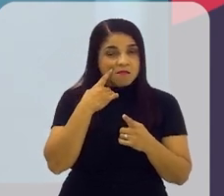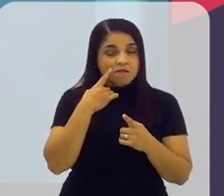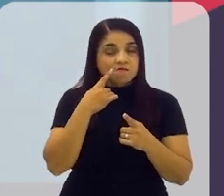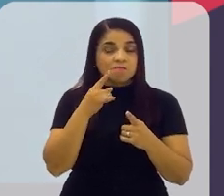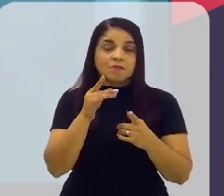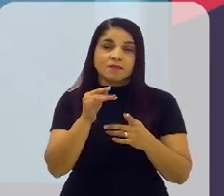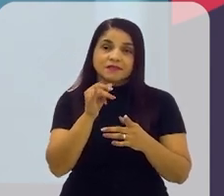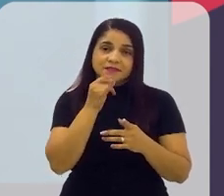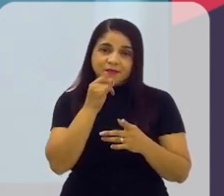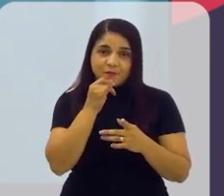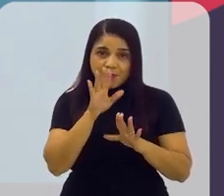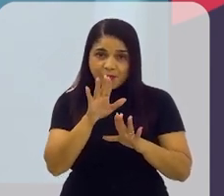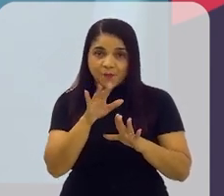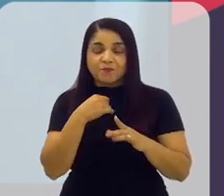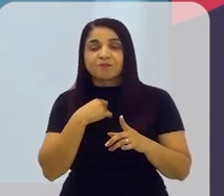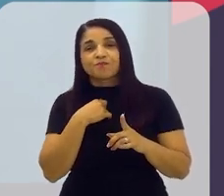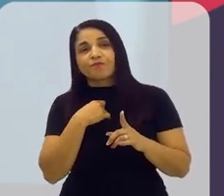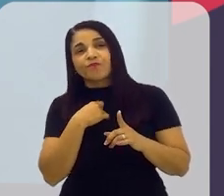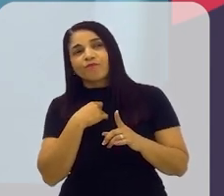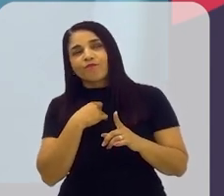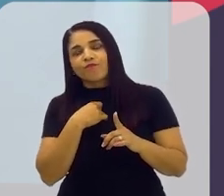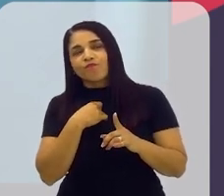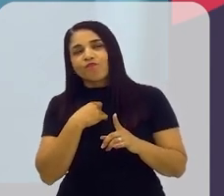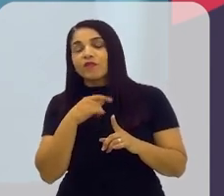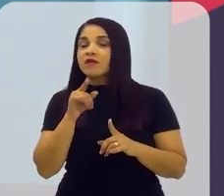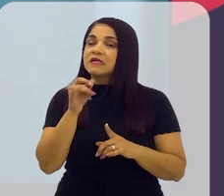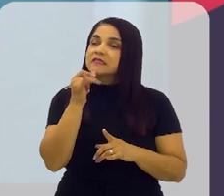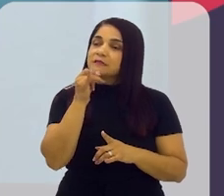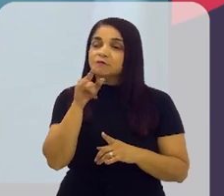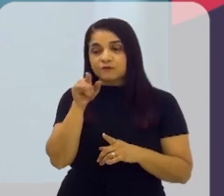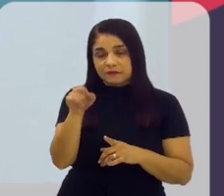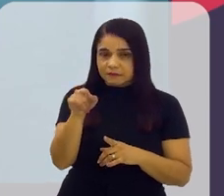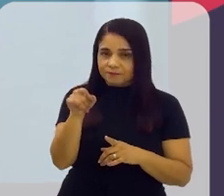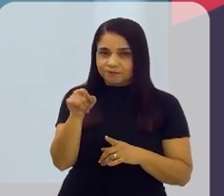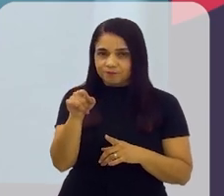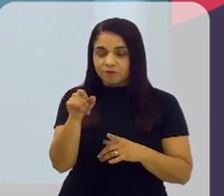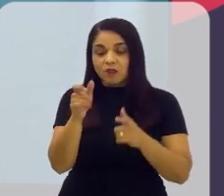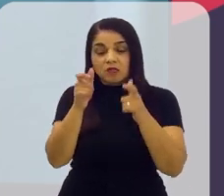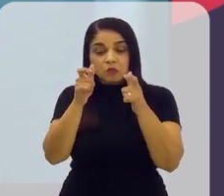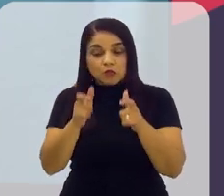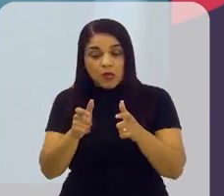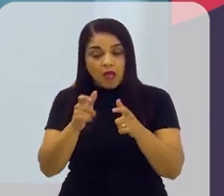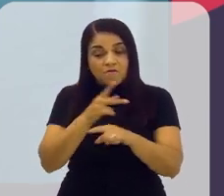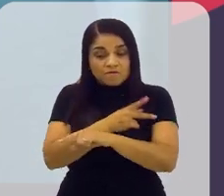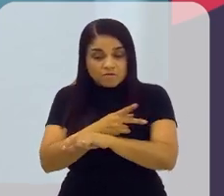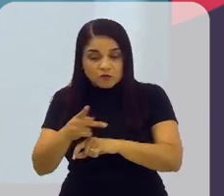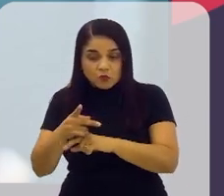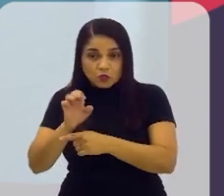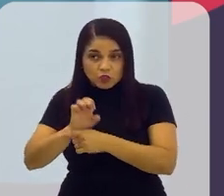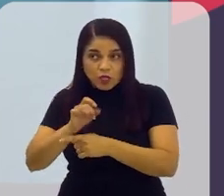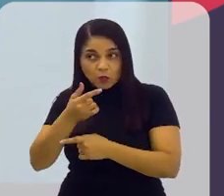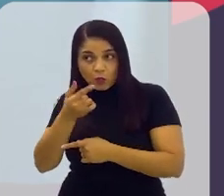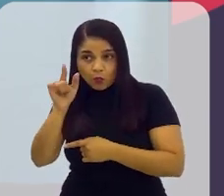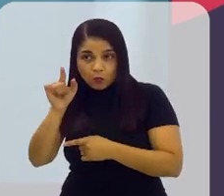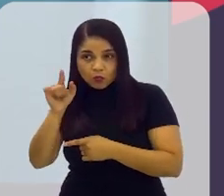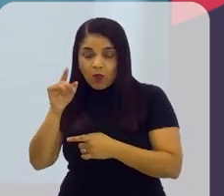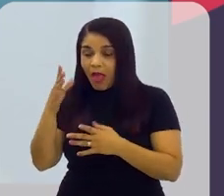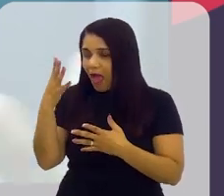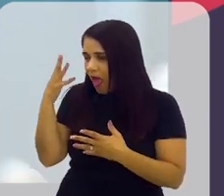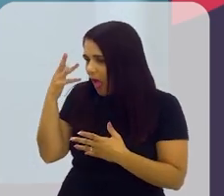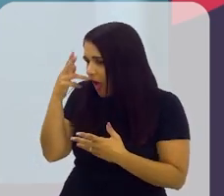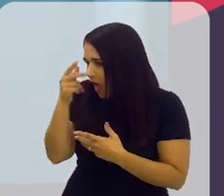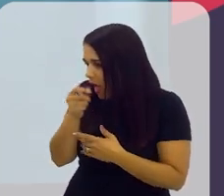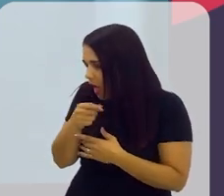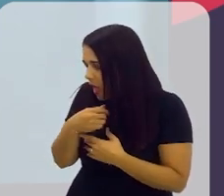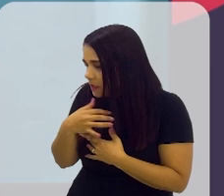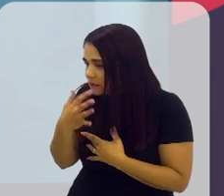não intencionais. Como pode ser de uma maneira intencional? Vamos supor que você foi visitar algum lugar em um outro estado e você se